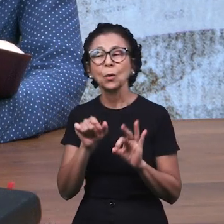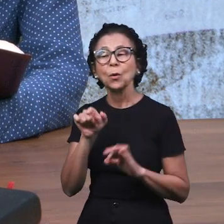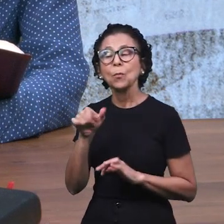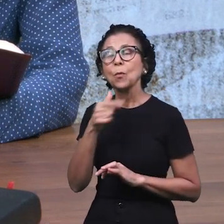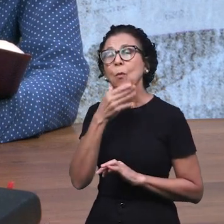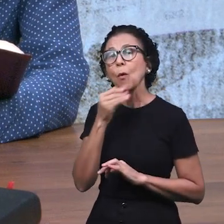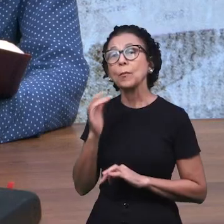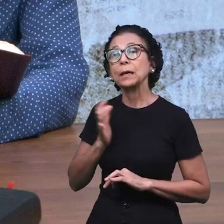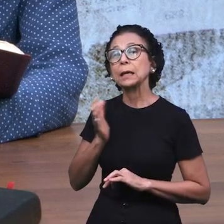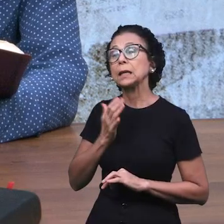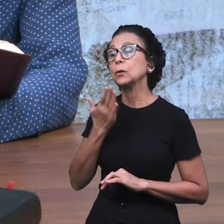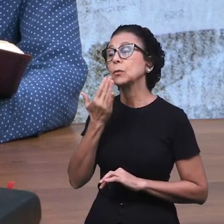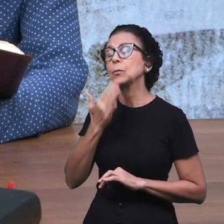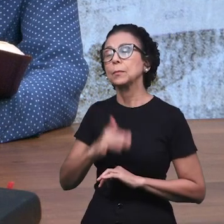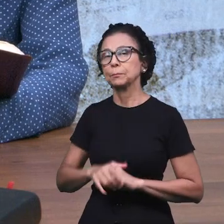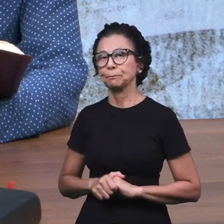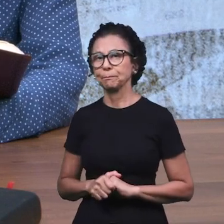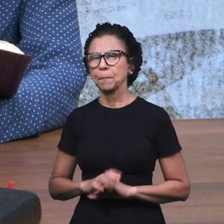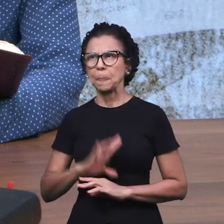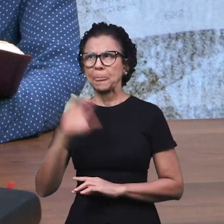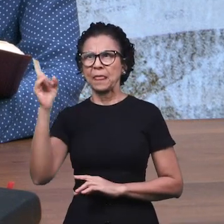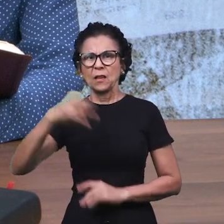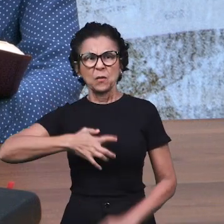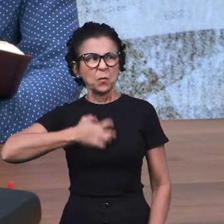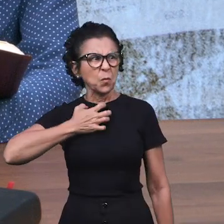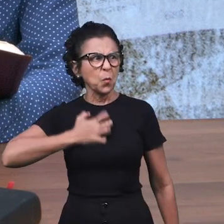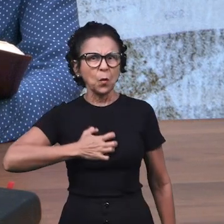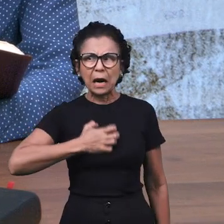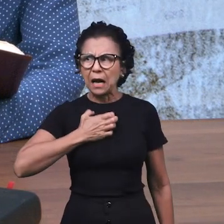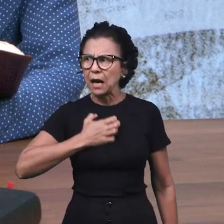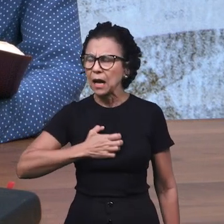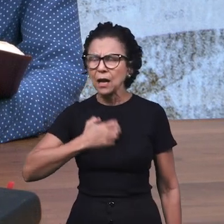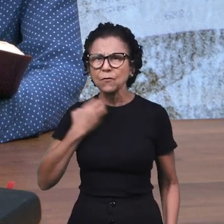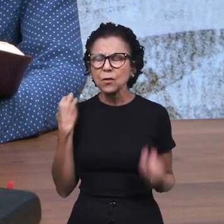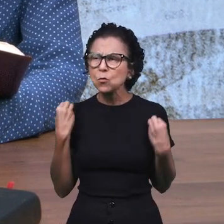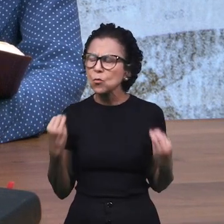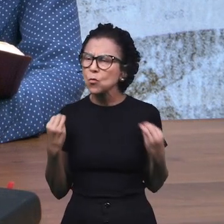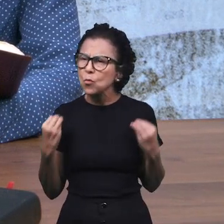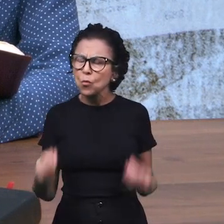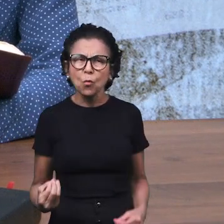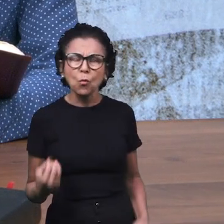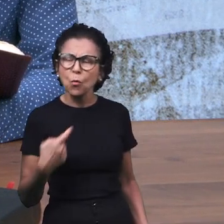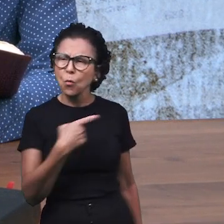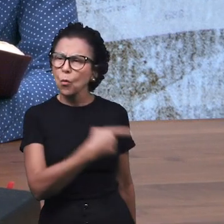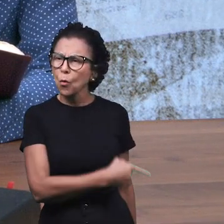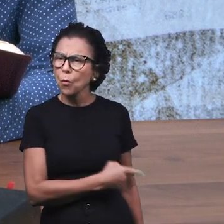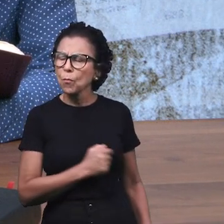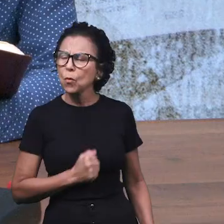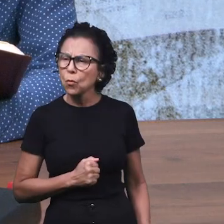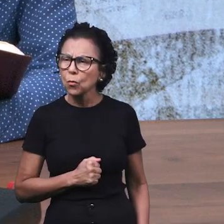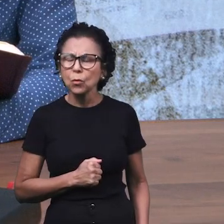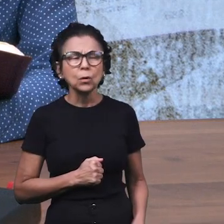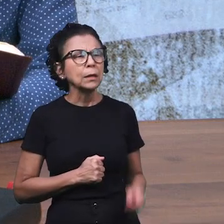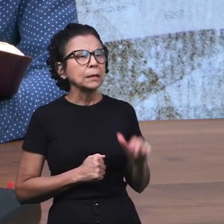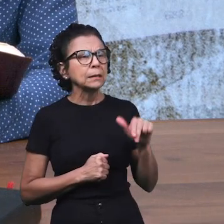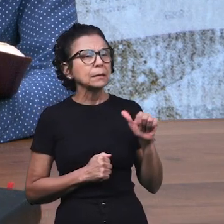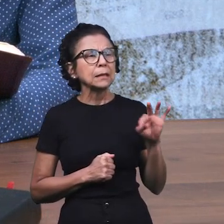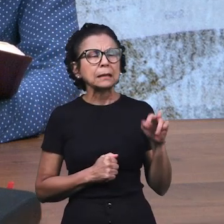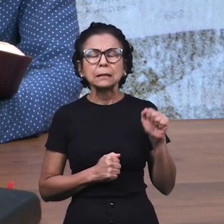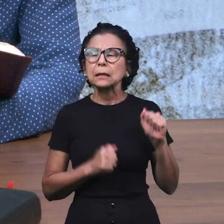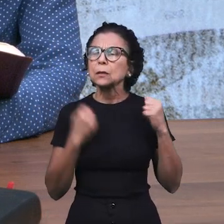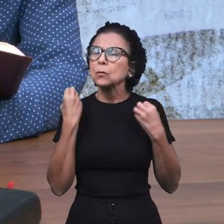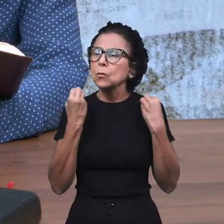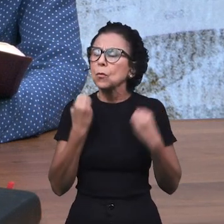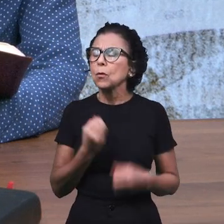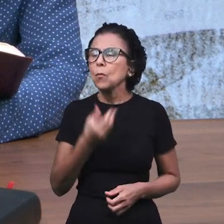furor de Davi se acendeu em grande maneira contra aquele homem e disse a Natã: vive